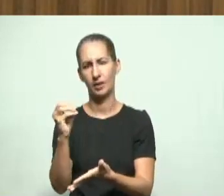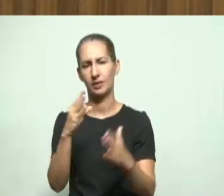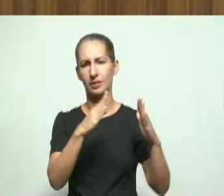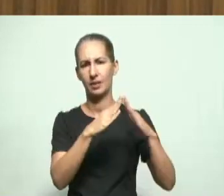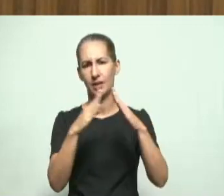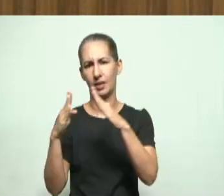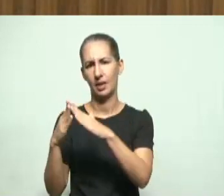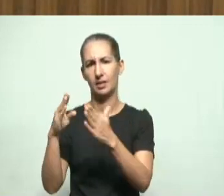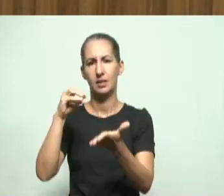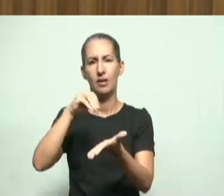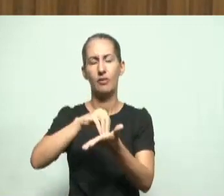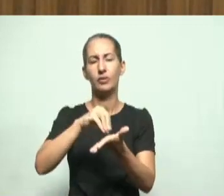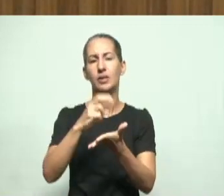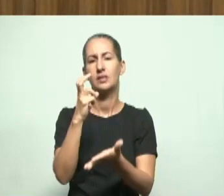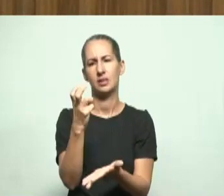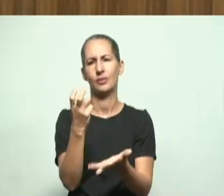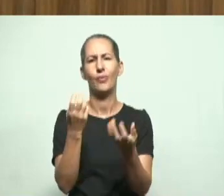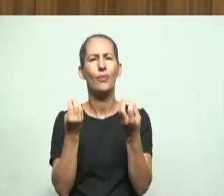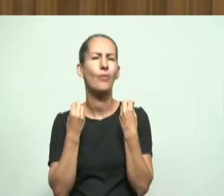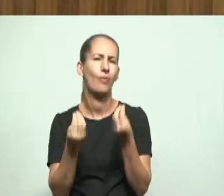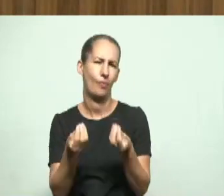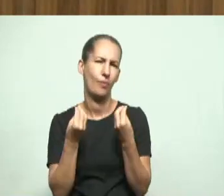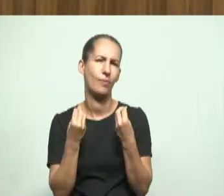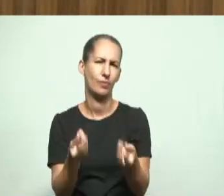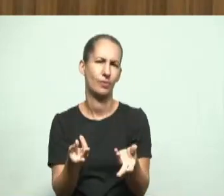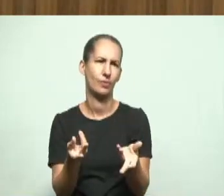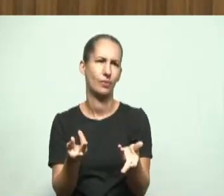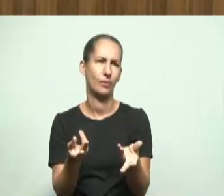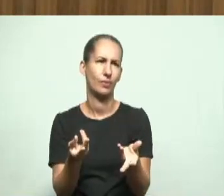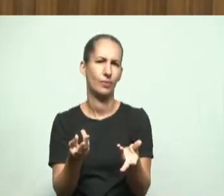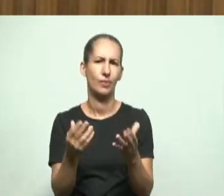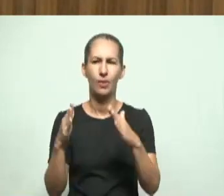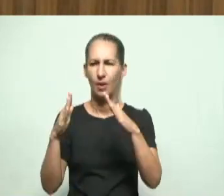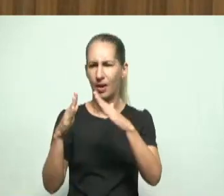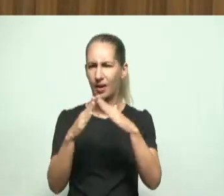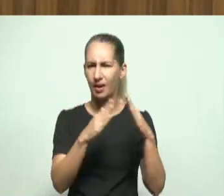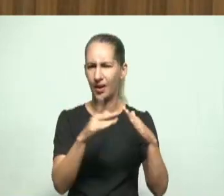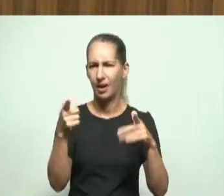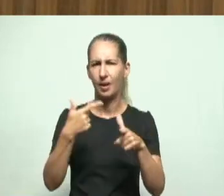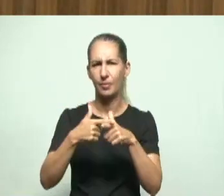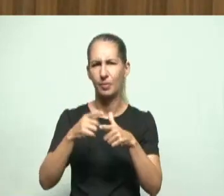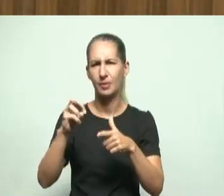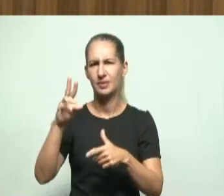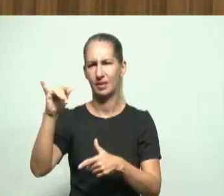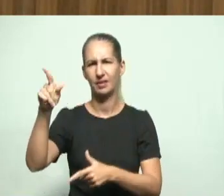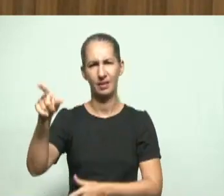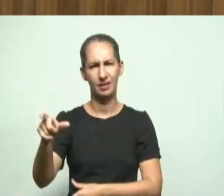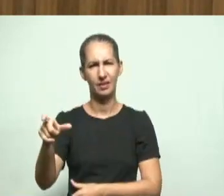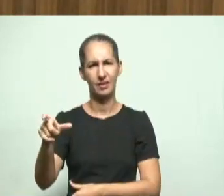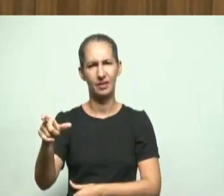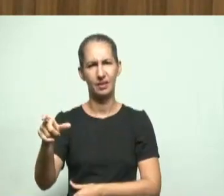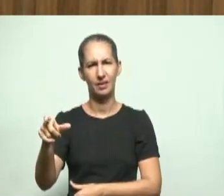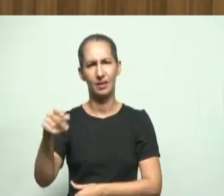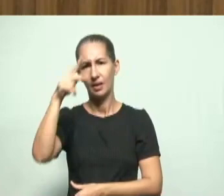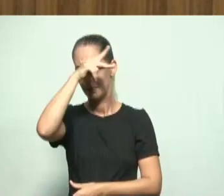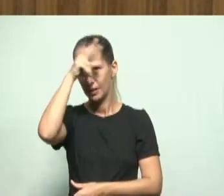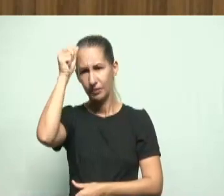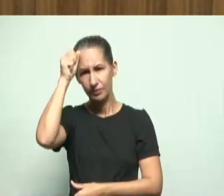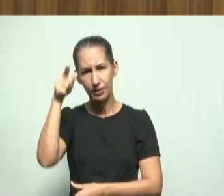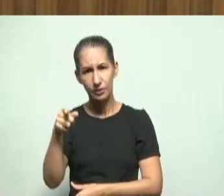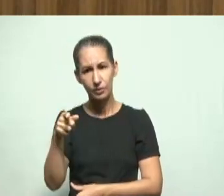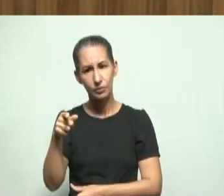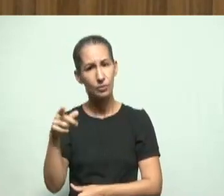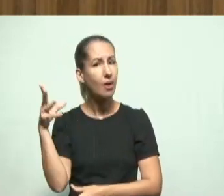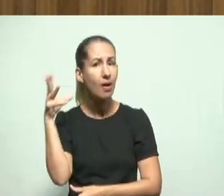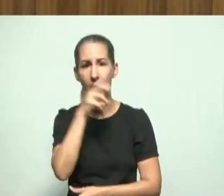5. Isso é um absurdo. Faltando 5 casas, as pessoas estão sofrendo por conta do canal do Sarney. A prefeitura tem que